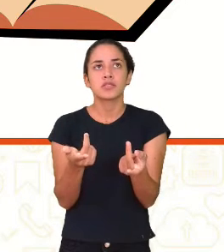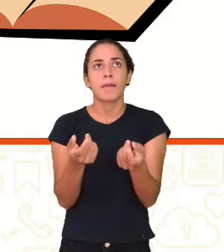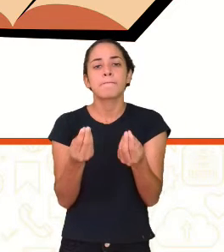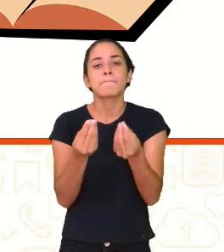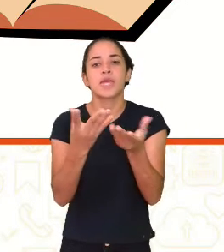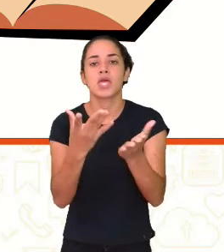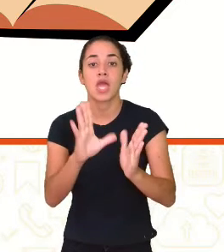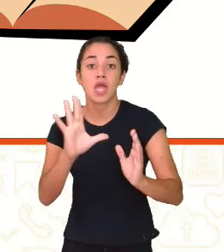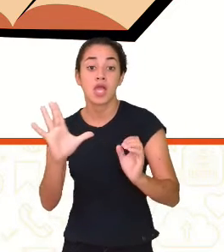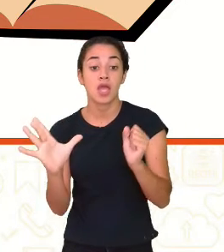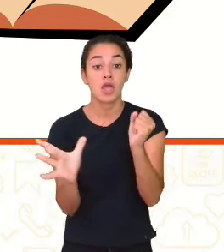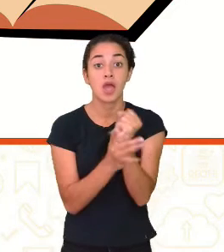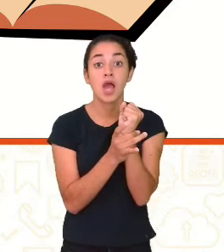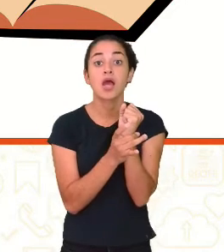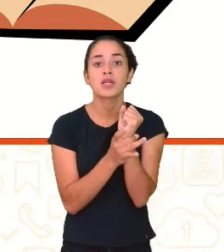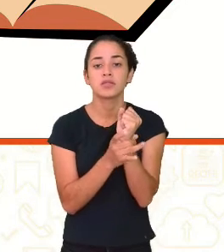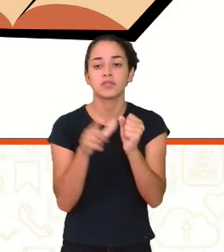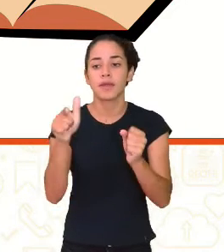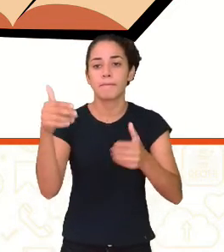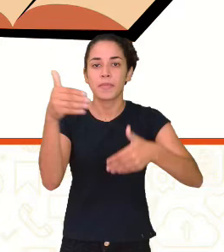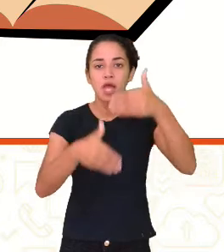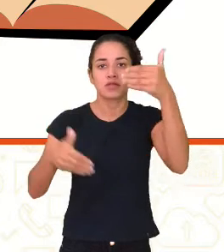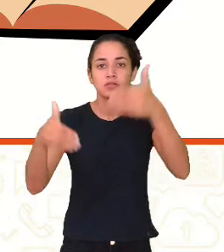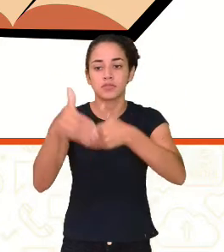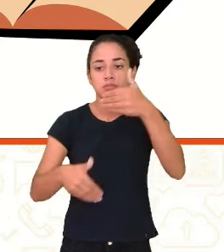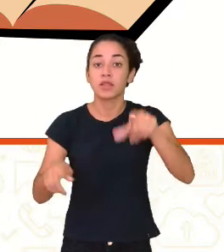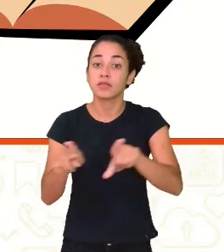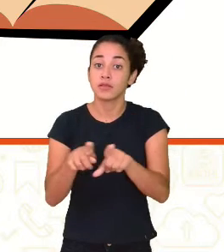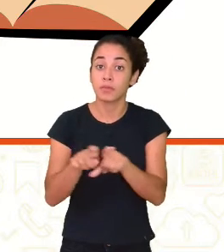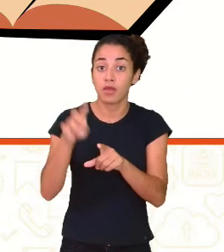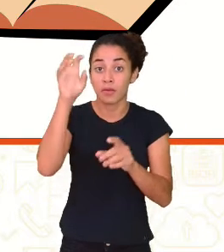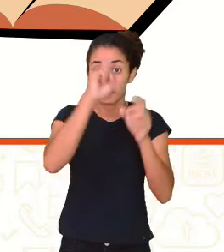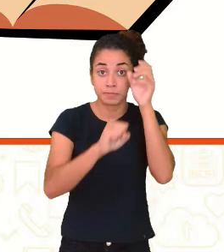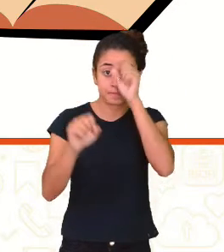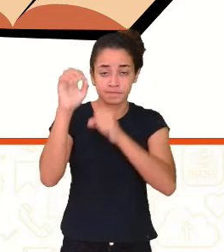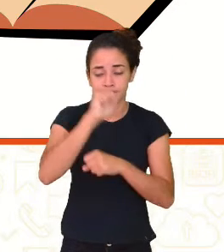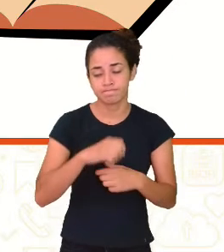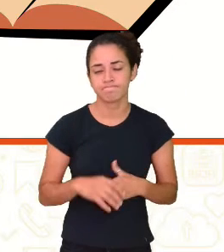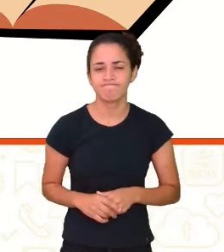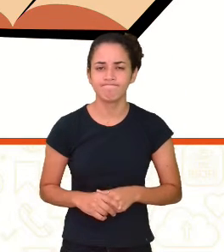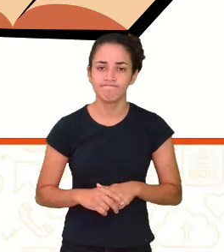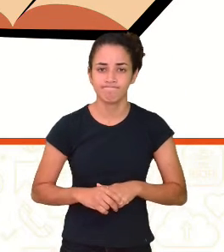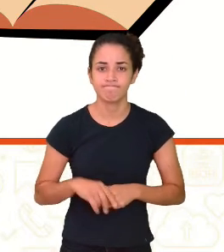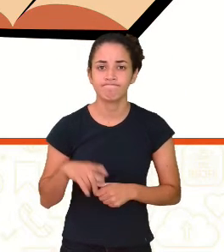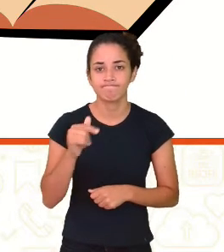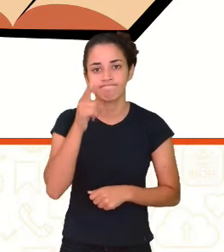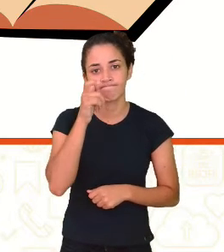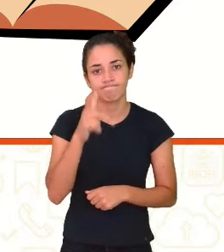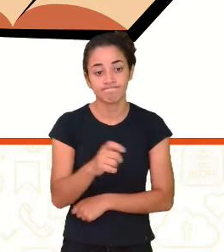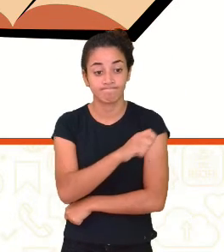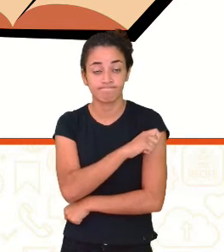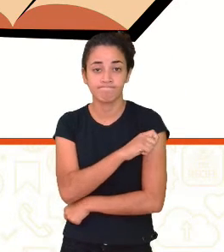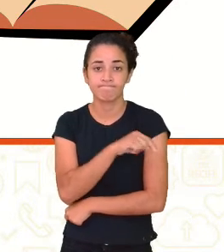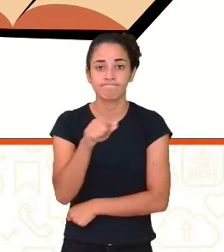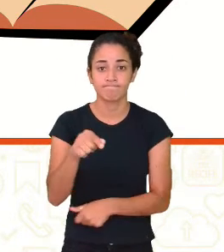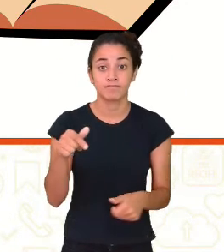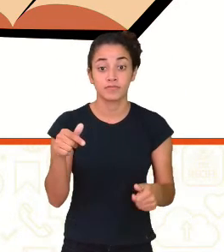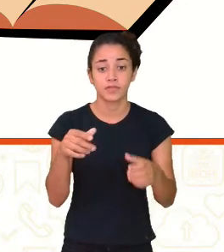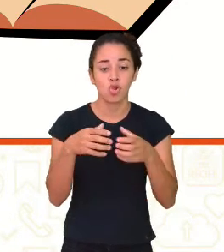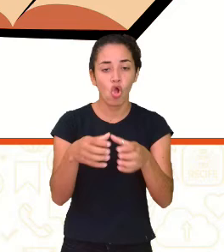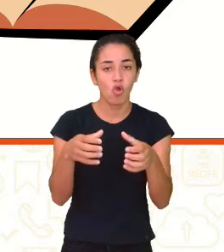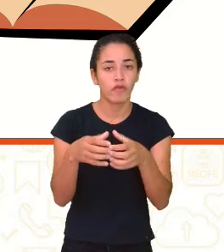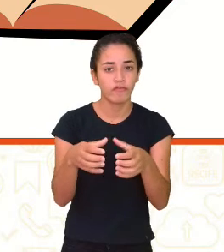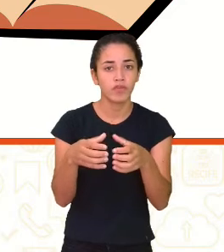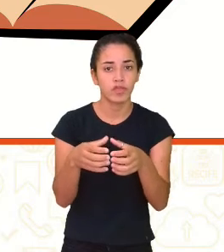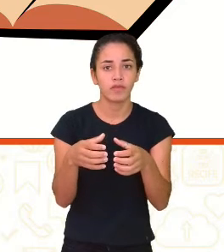garantir a participação e aprendizagem. Ou seja, é muito interessante o estudante que ele convive